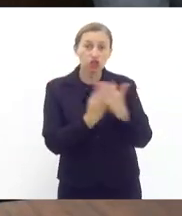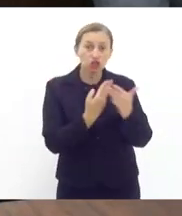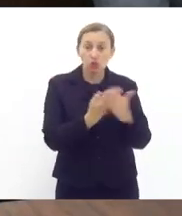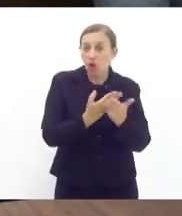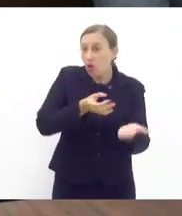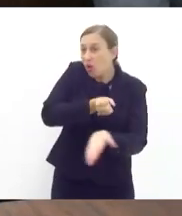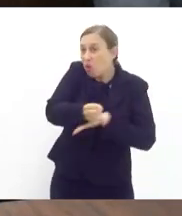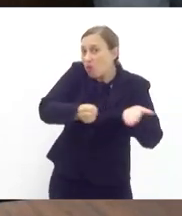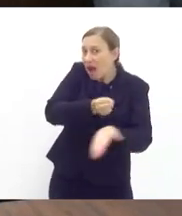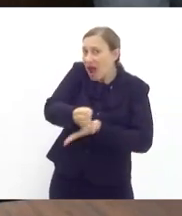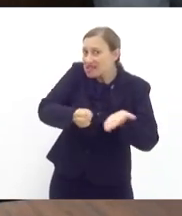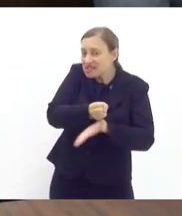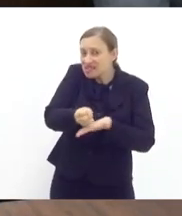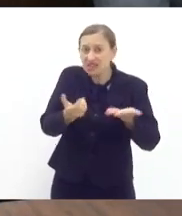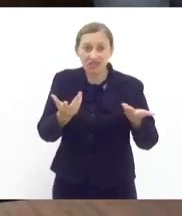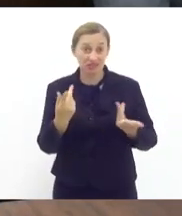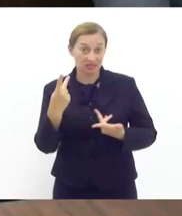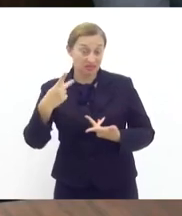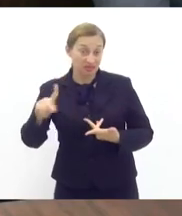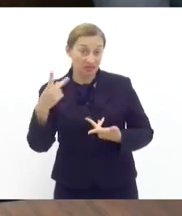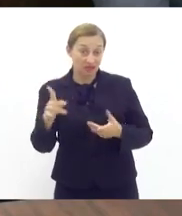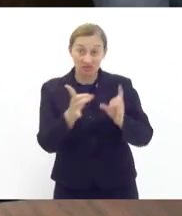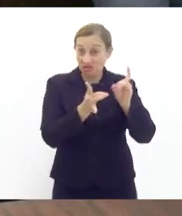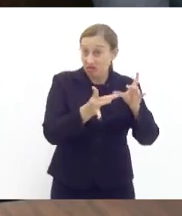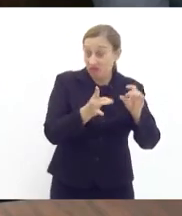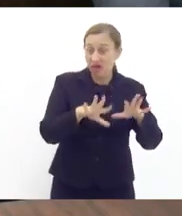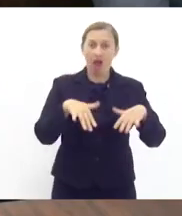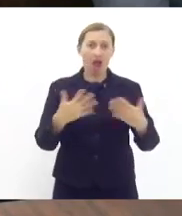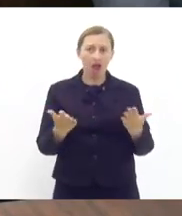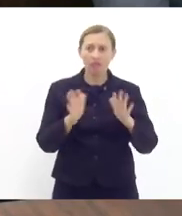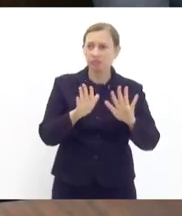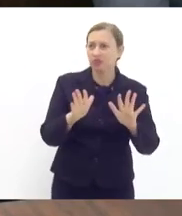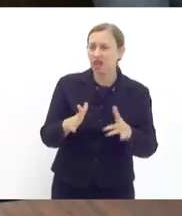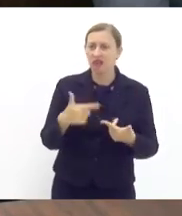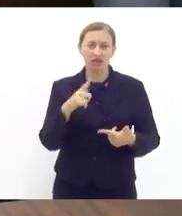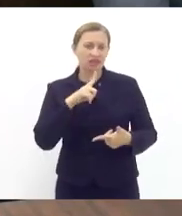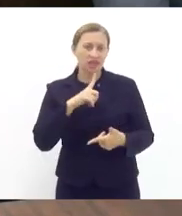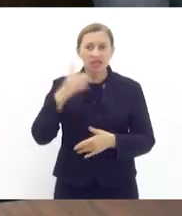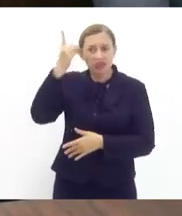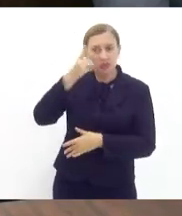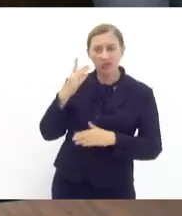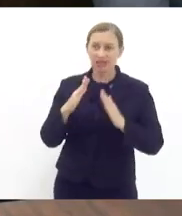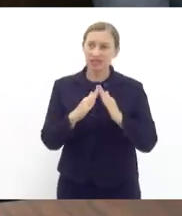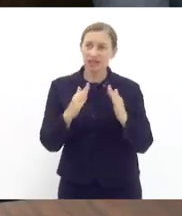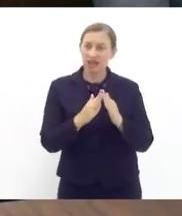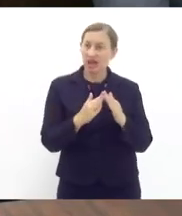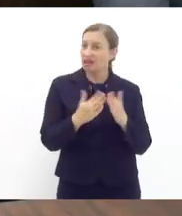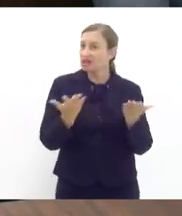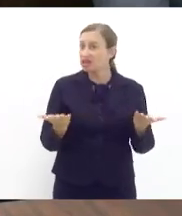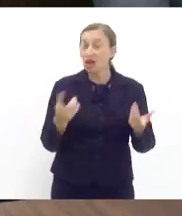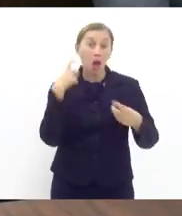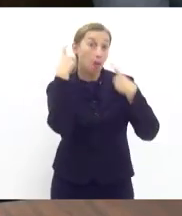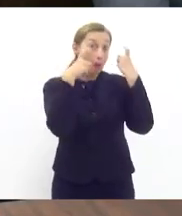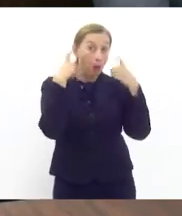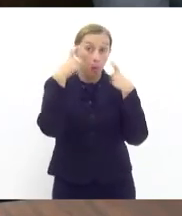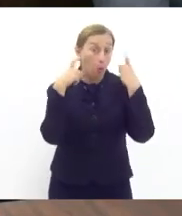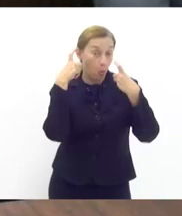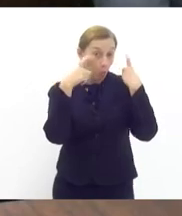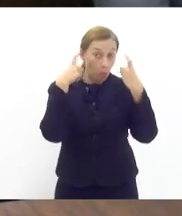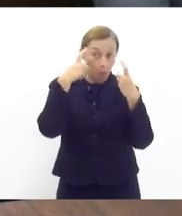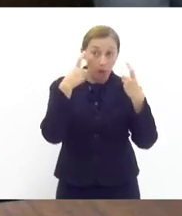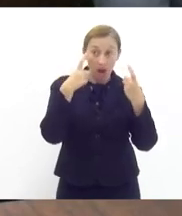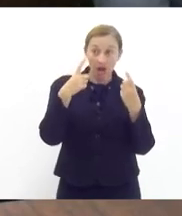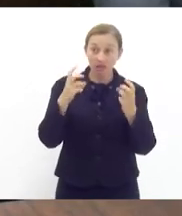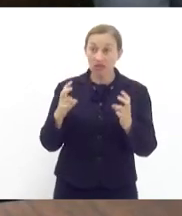bunker deles então assim a não ser que exista deputado aqui dentro dessa casa que esteja preocupado em